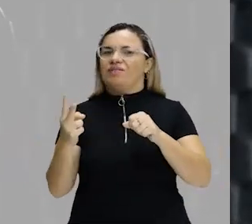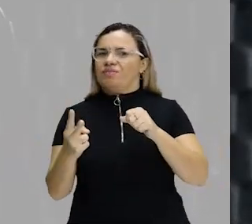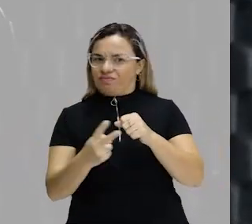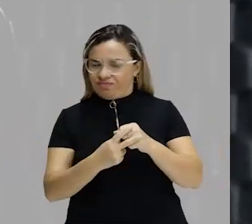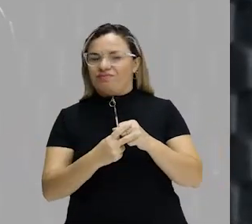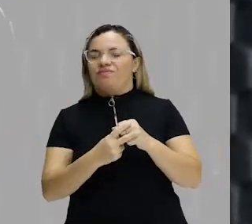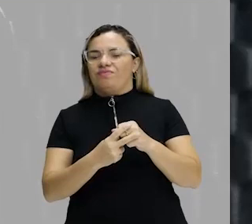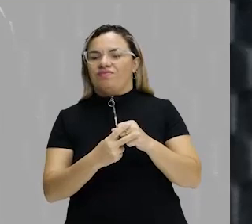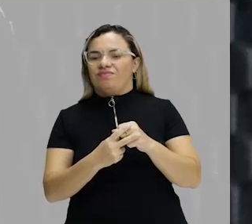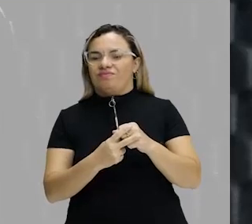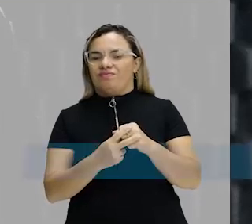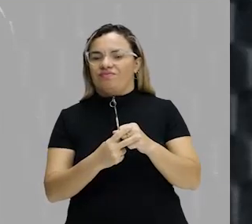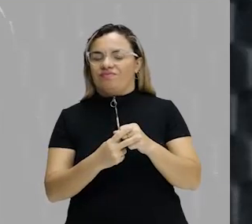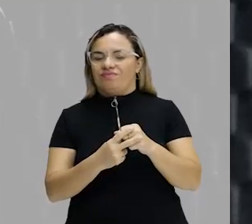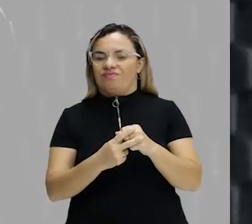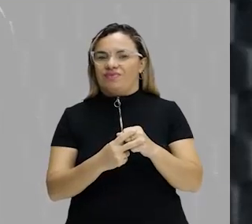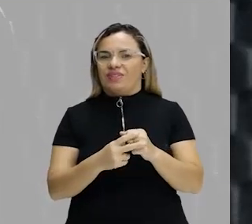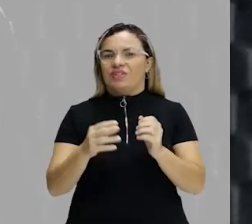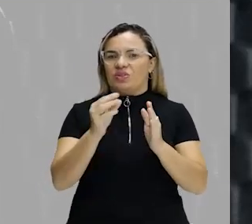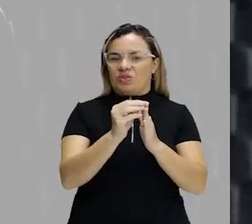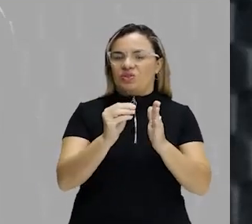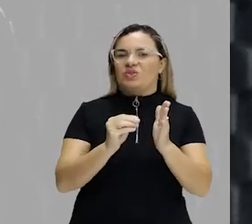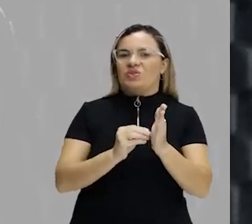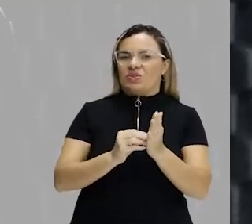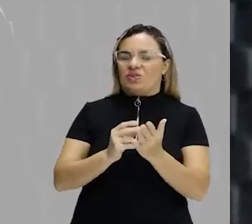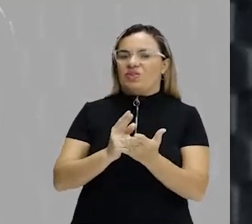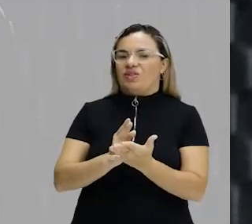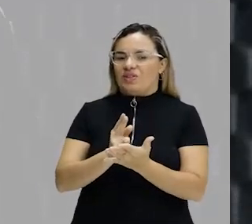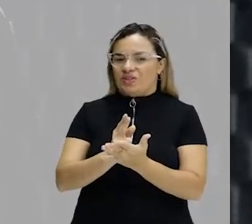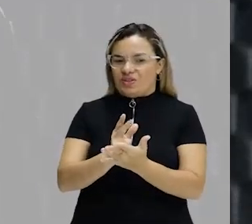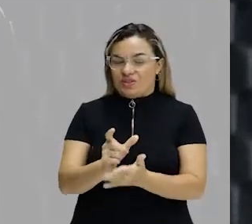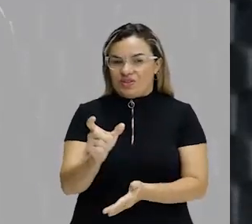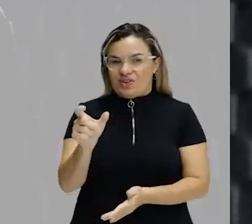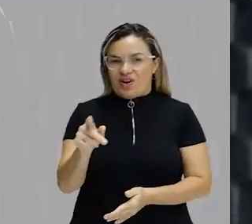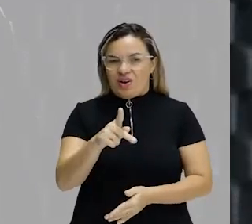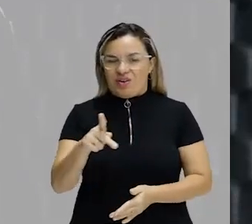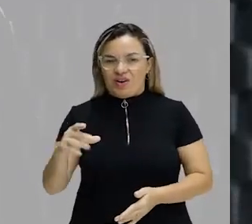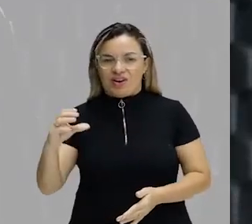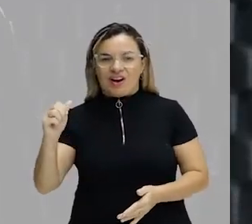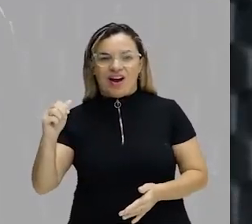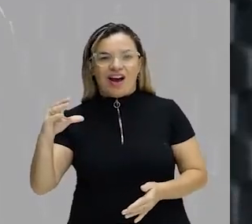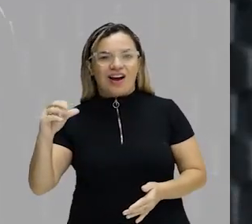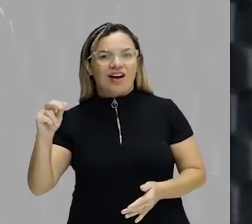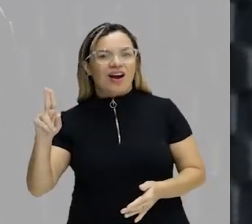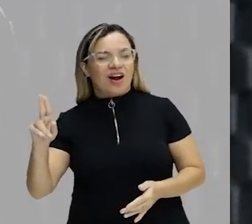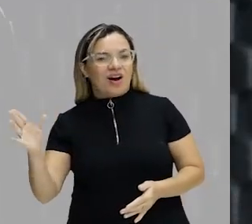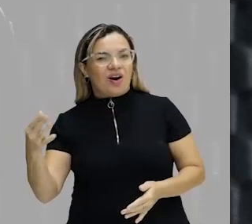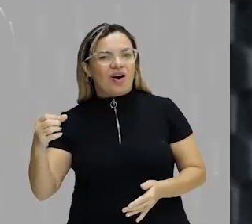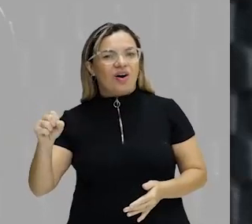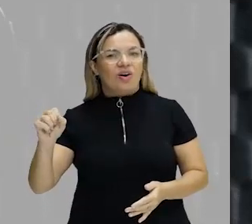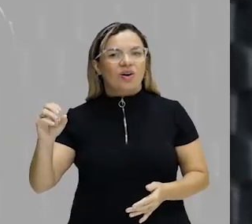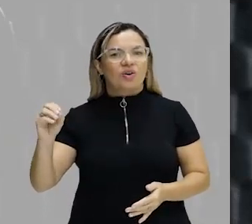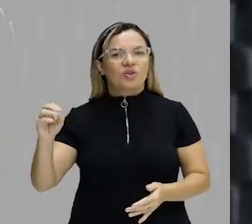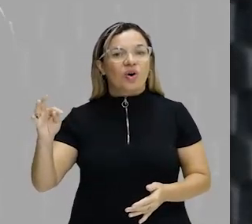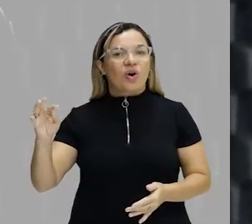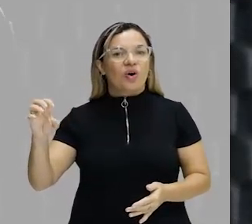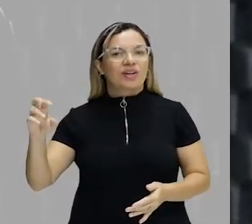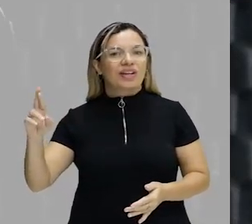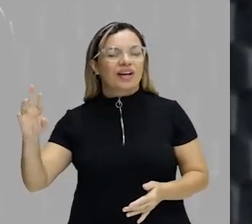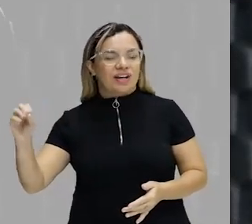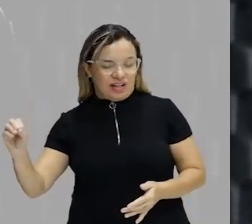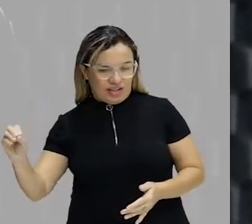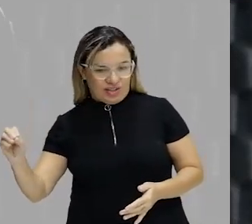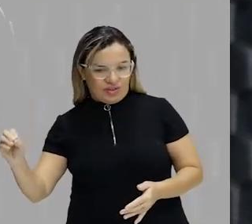Vamos neste assunto ainda. Eu, Cacau Sotelo, sou a professora, uma das, de língua portuguesa, do programa Fique em Casa